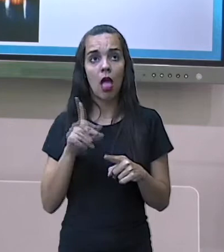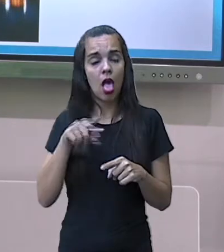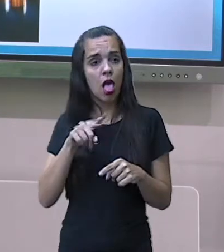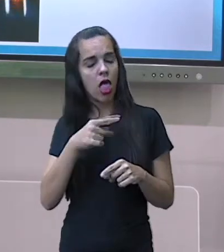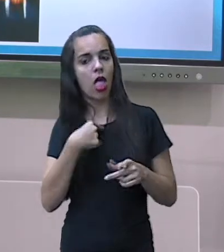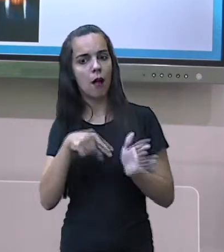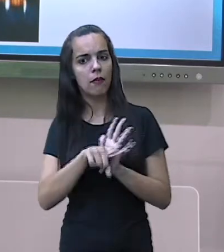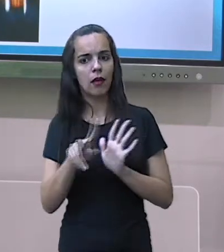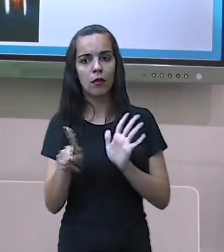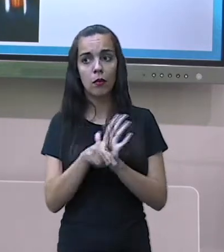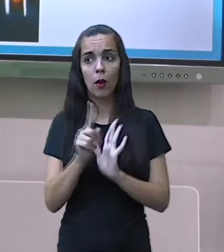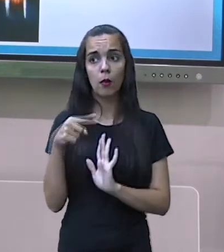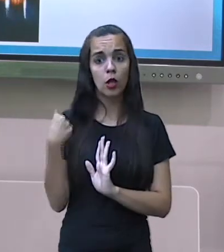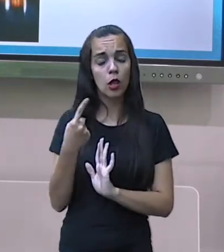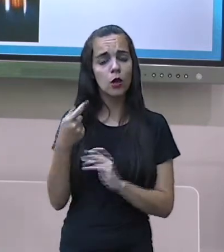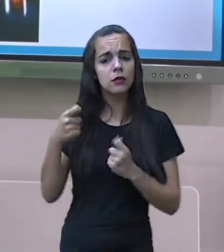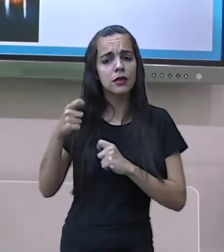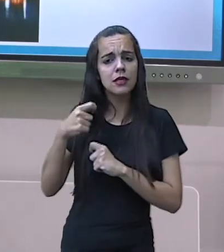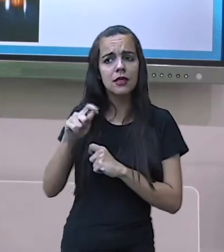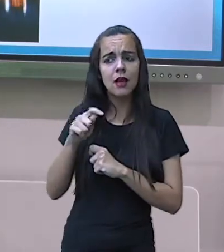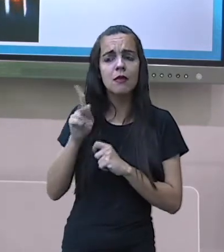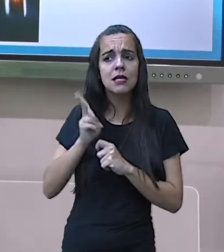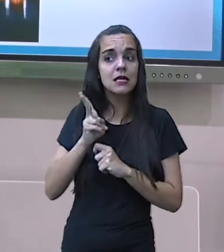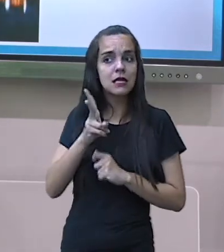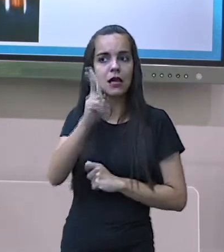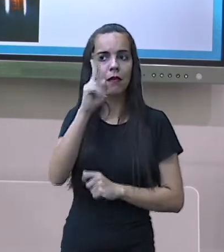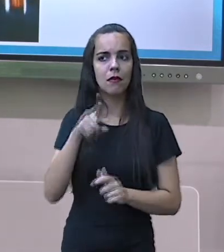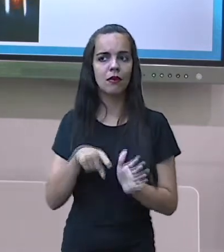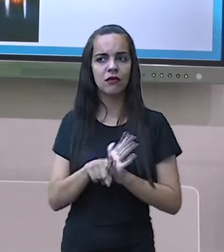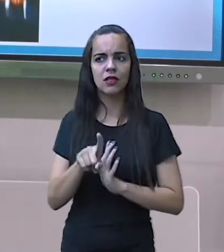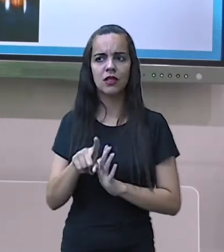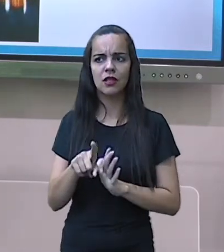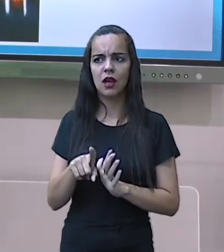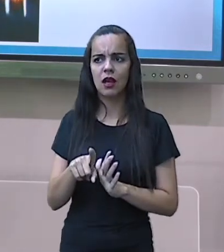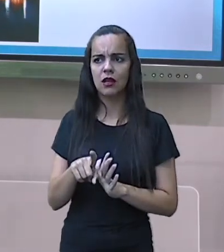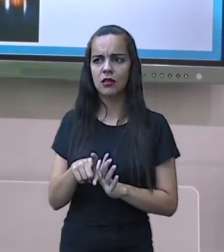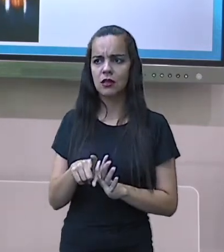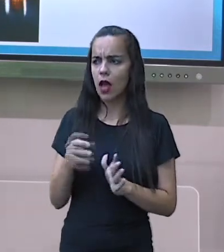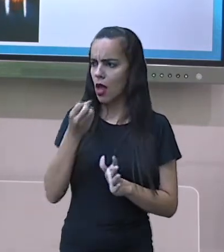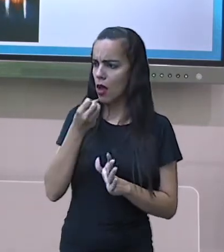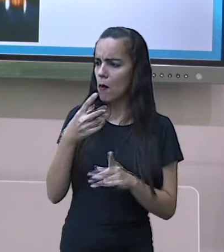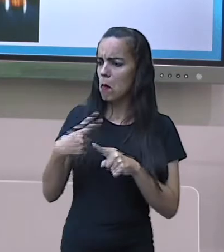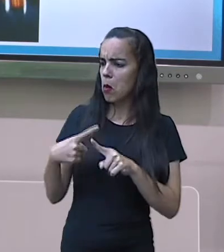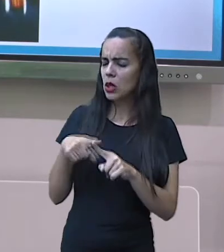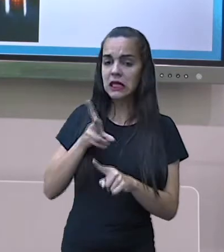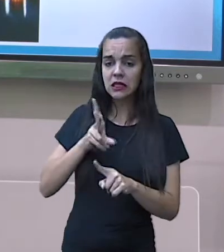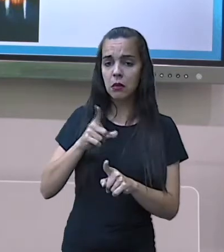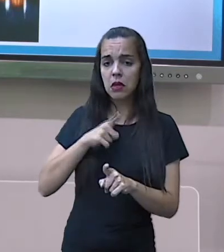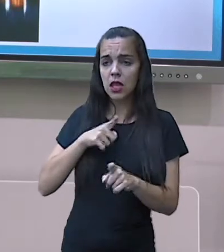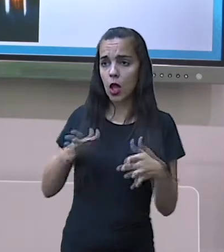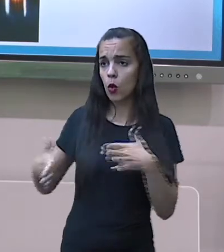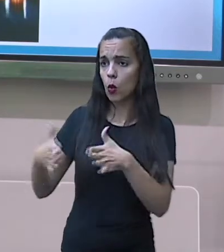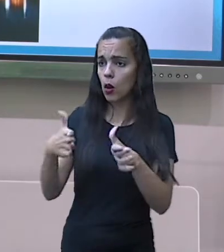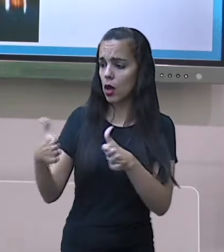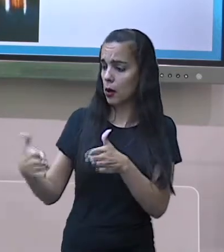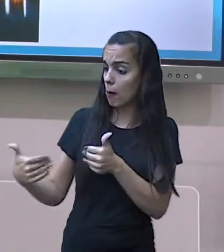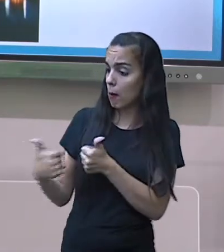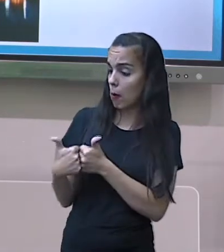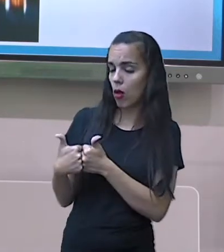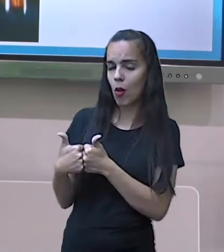fazer. Por que é tão importante um rio próximo às cidades? A